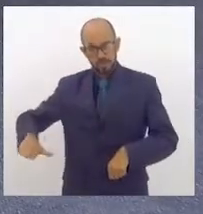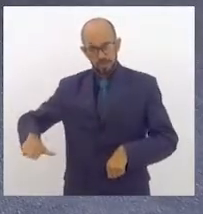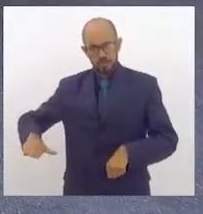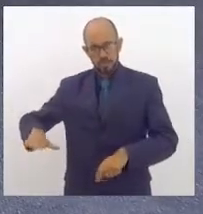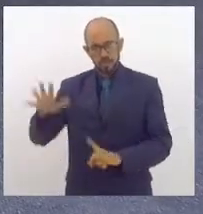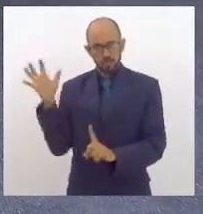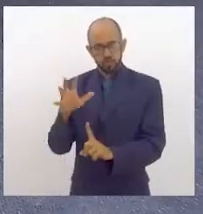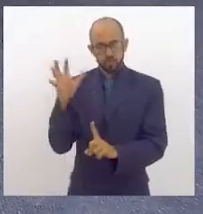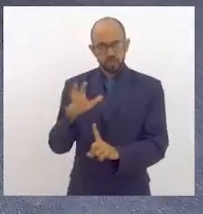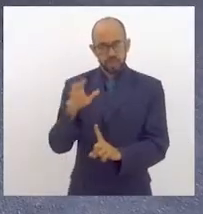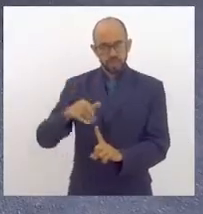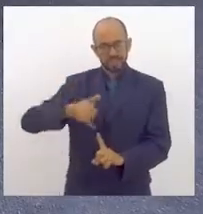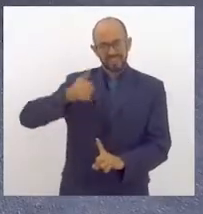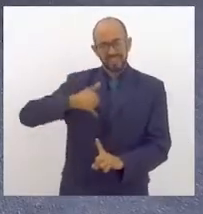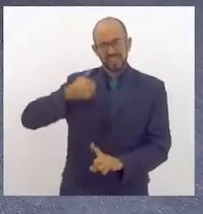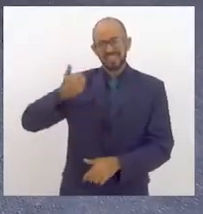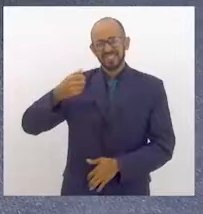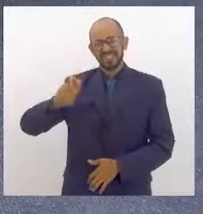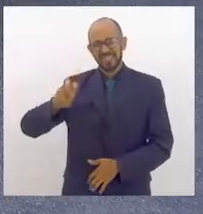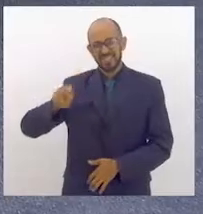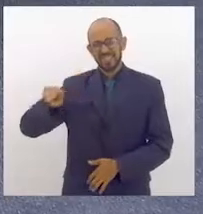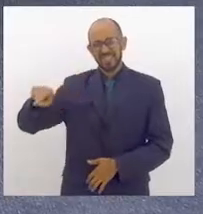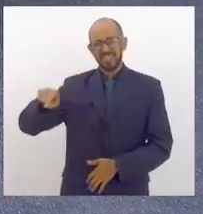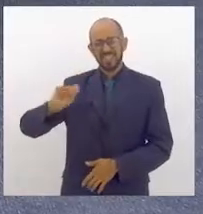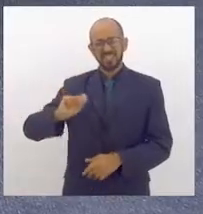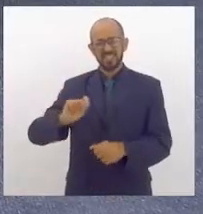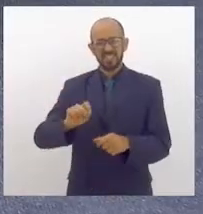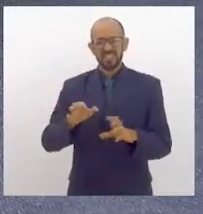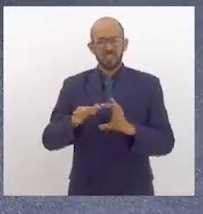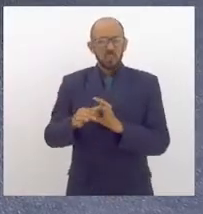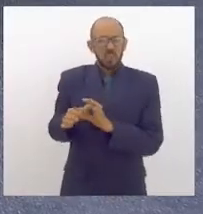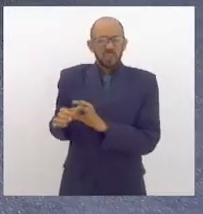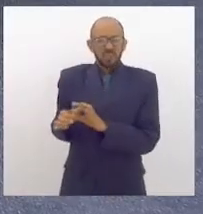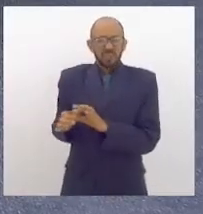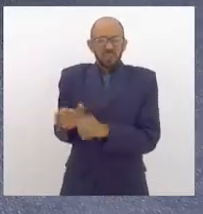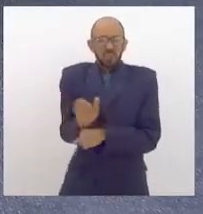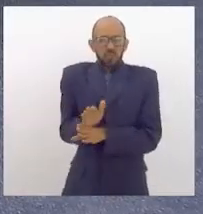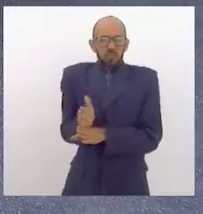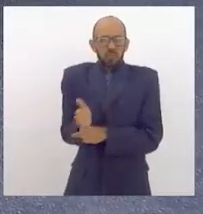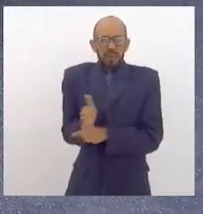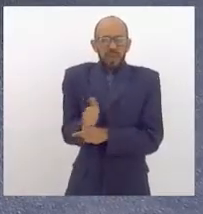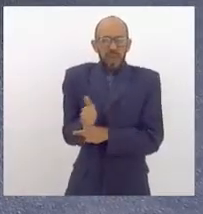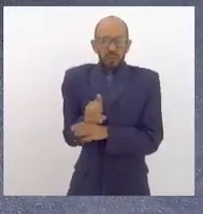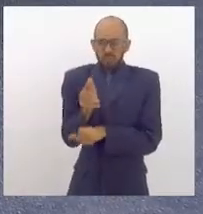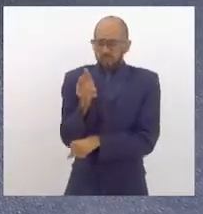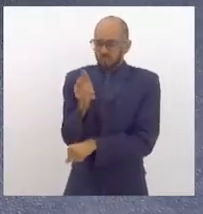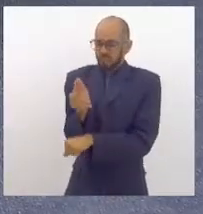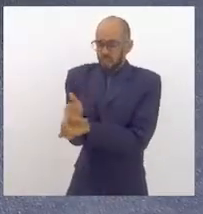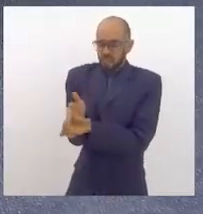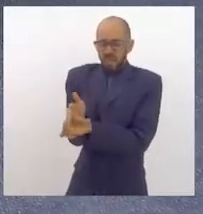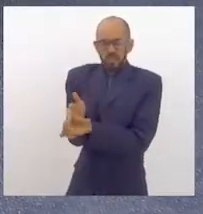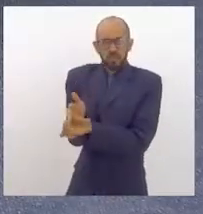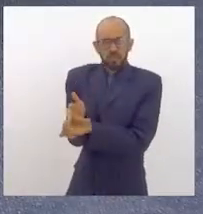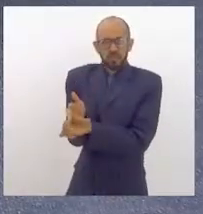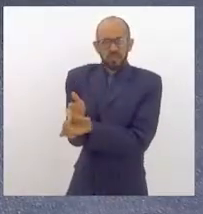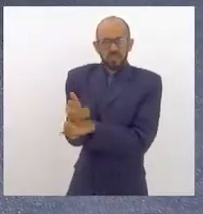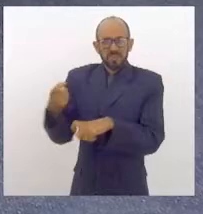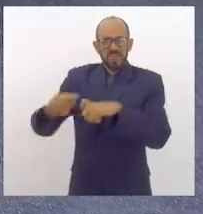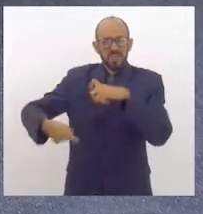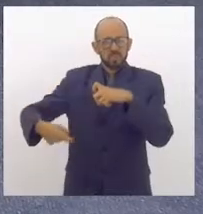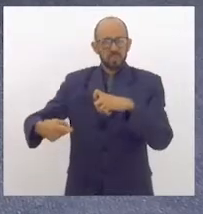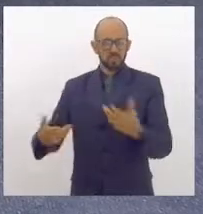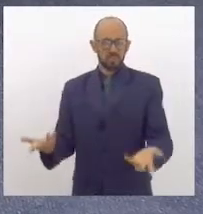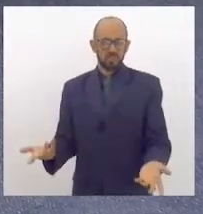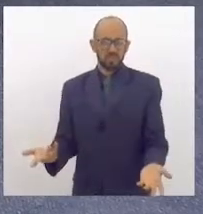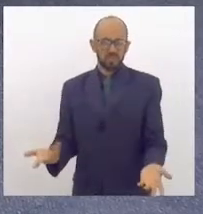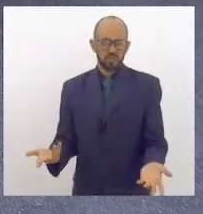presidenta de 15 anos numa situação de extrema vulnerabilidade filmando sexo senhora Presidente então